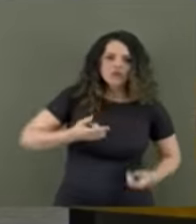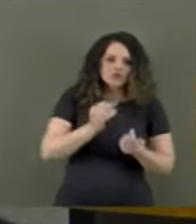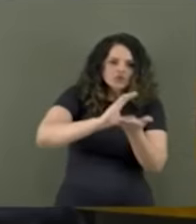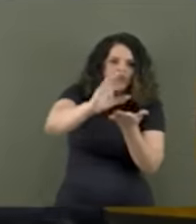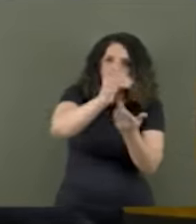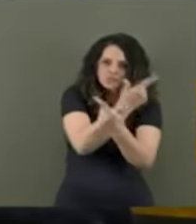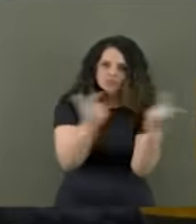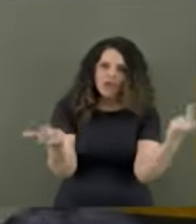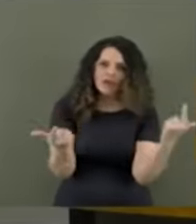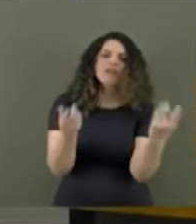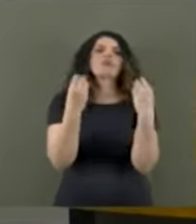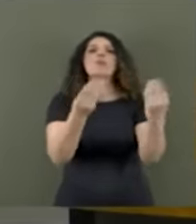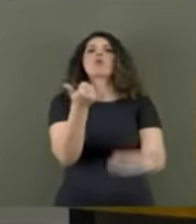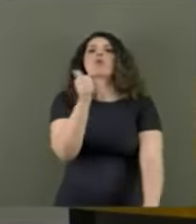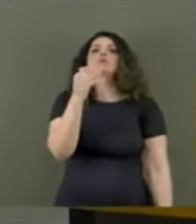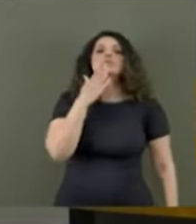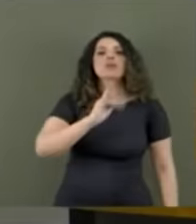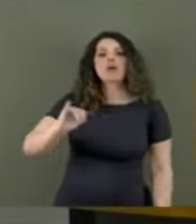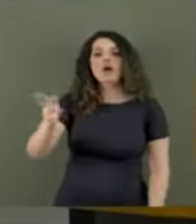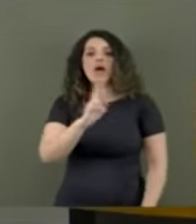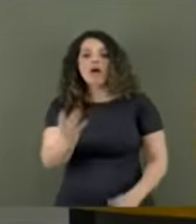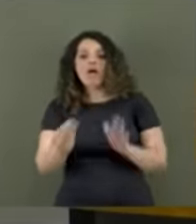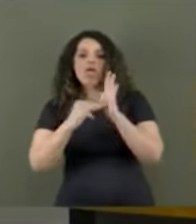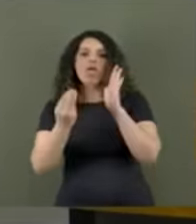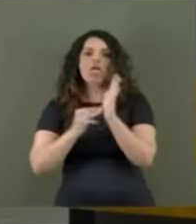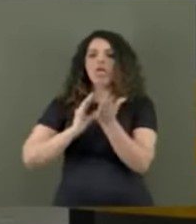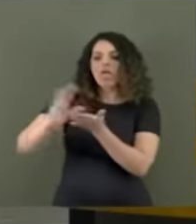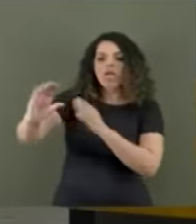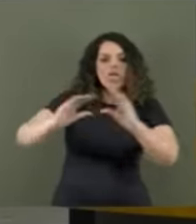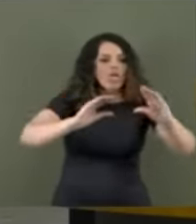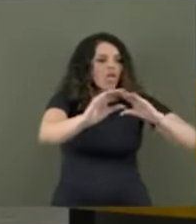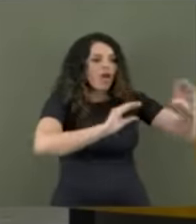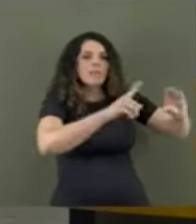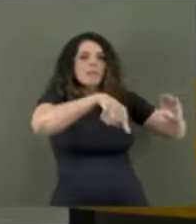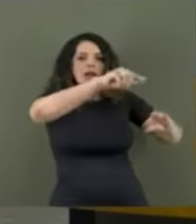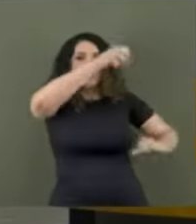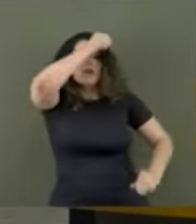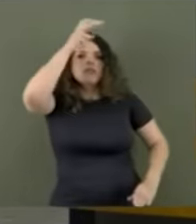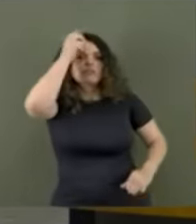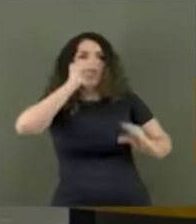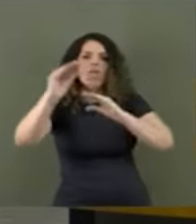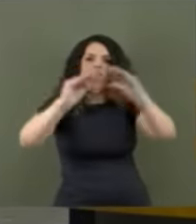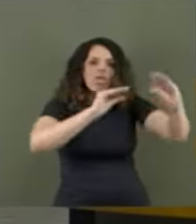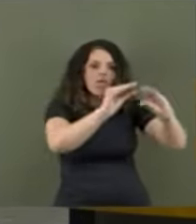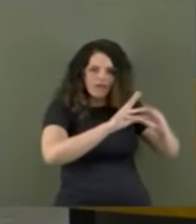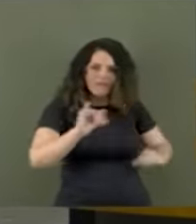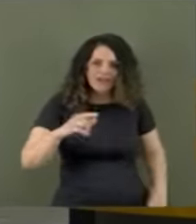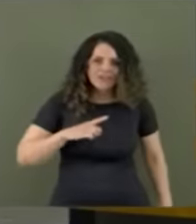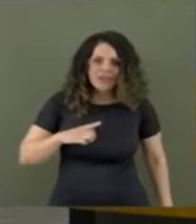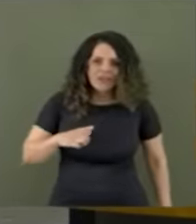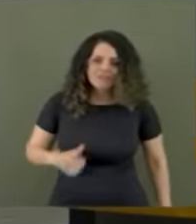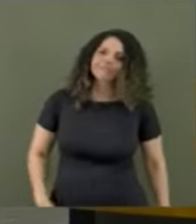vai ter dinheiro para 11 bilhões de reais em emendas parlamentares para repassar paraas suas bases eleitorais pros seus prefeitos e pros seus